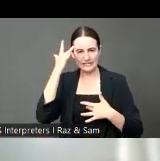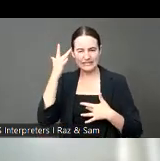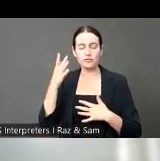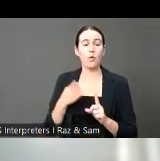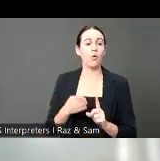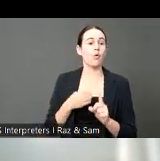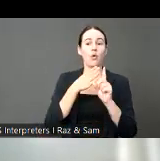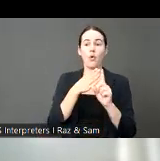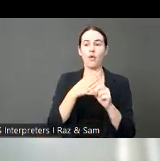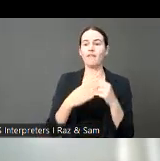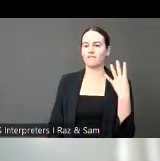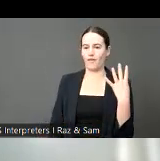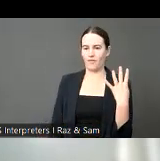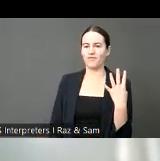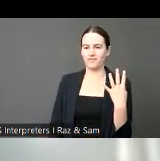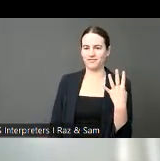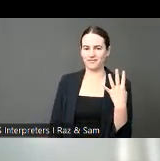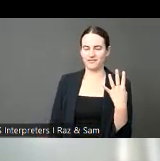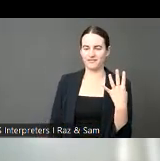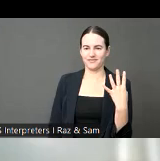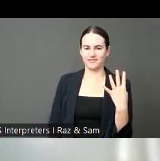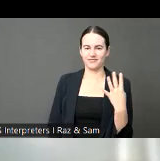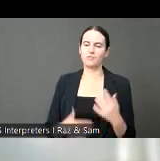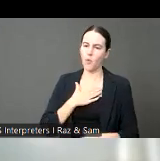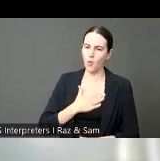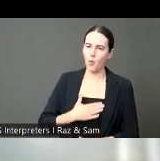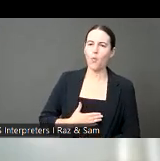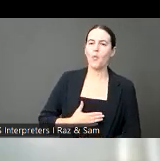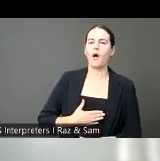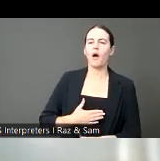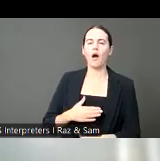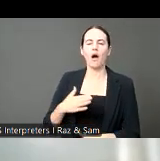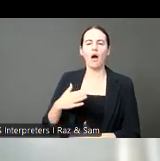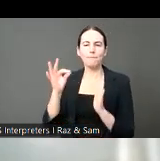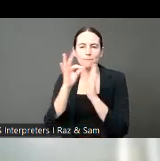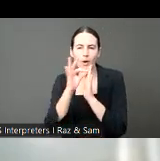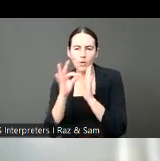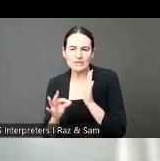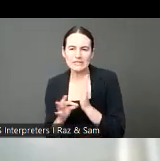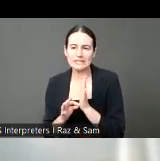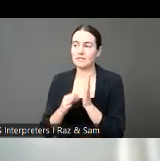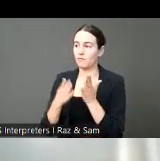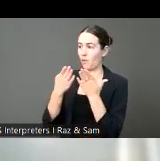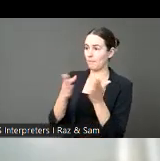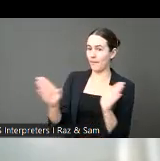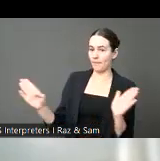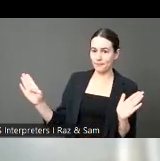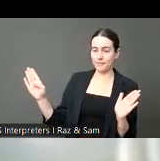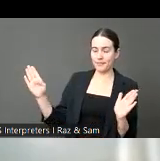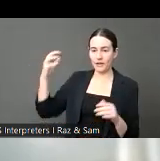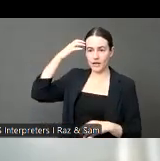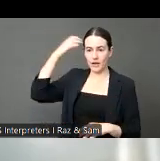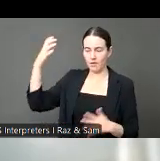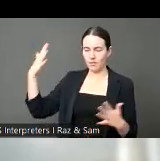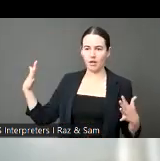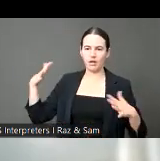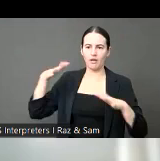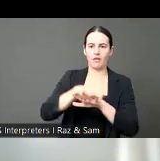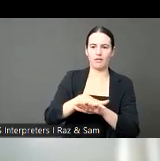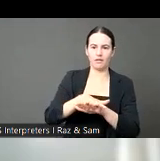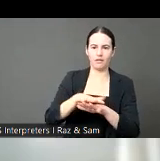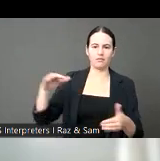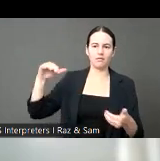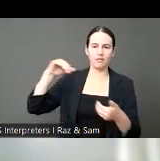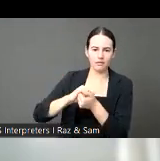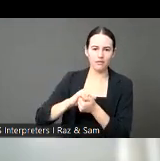públicas. Então, juntamente com os outros ministérios, acreditamos que integrar as políticas públicas a gente